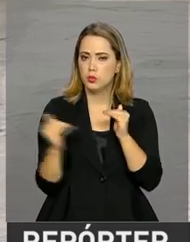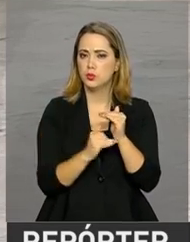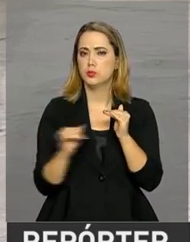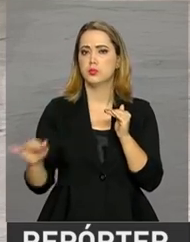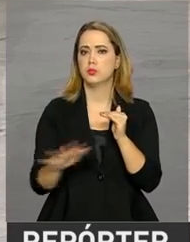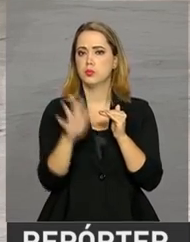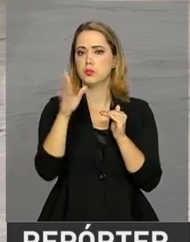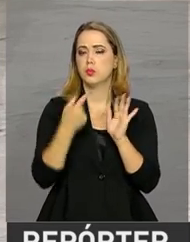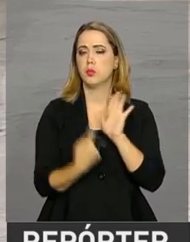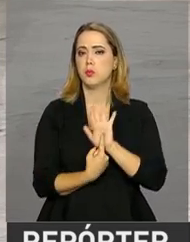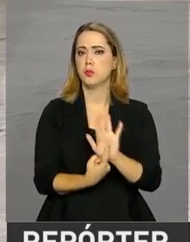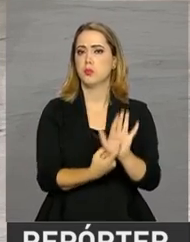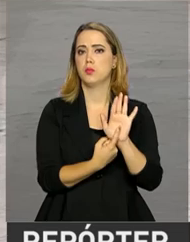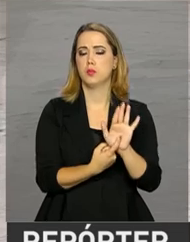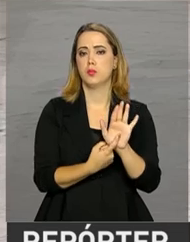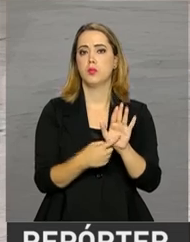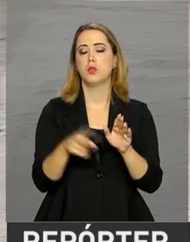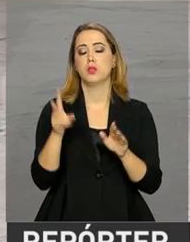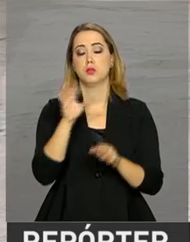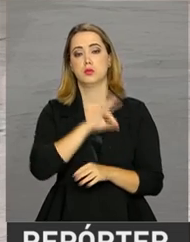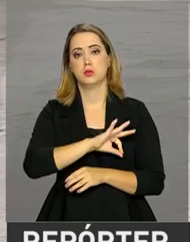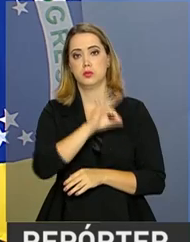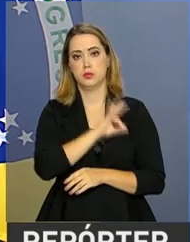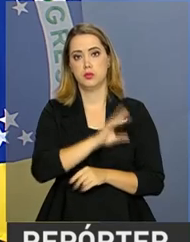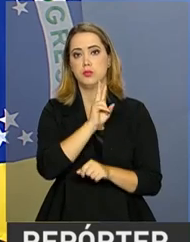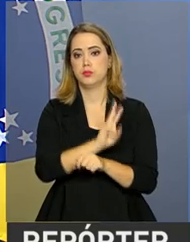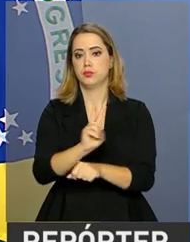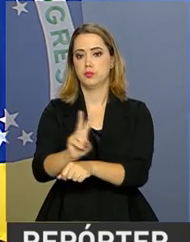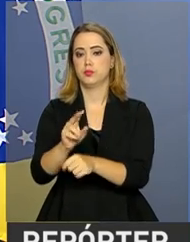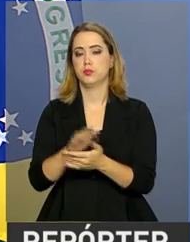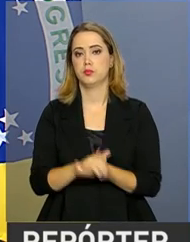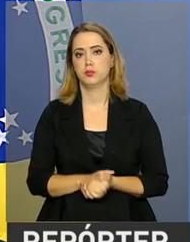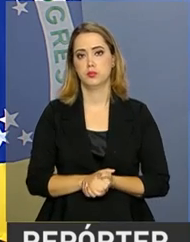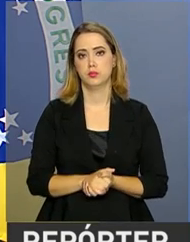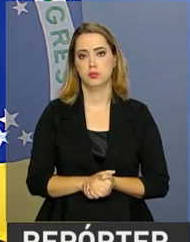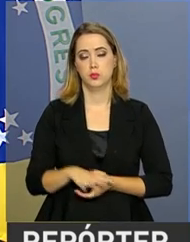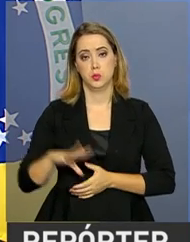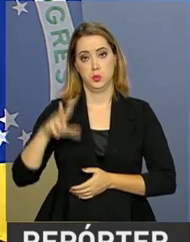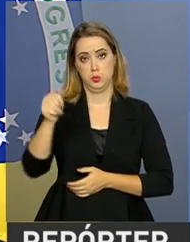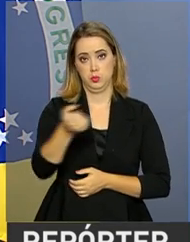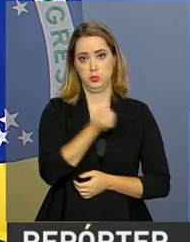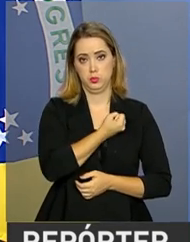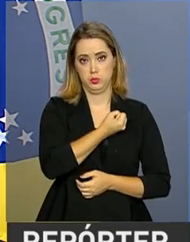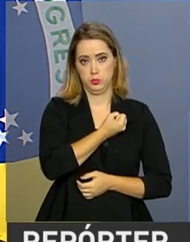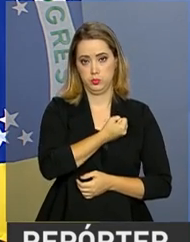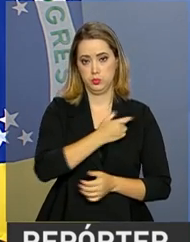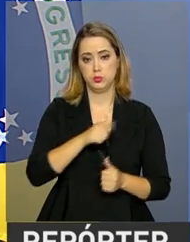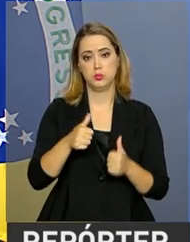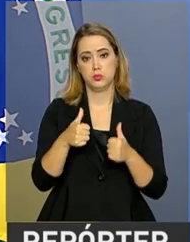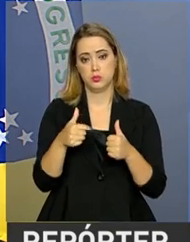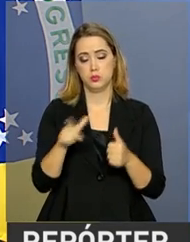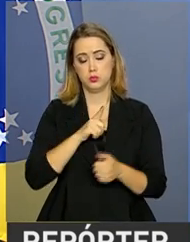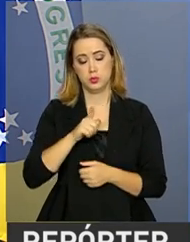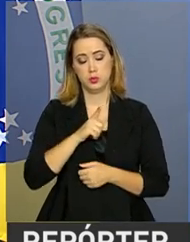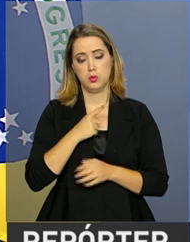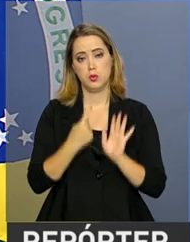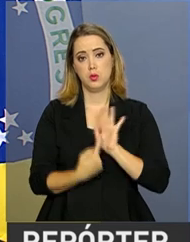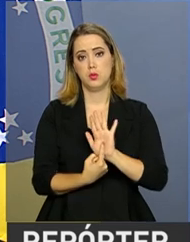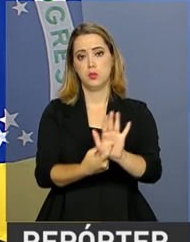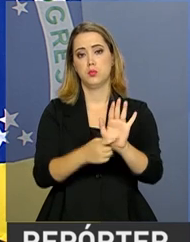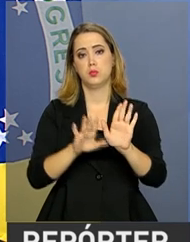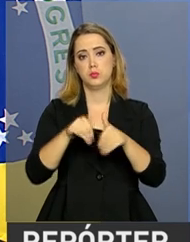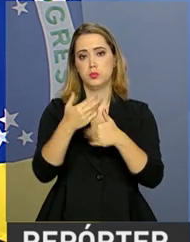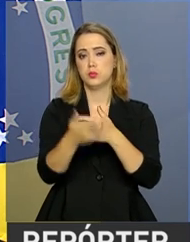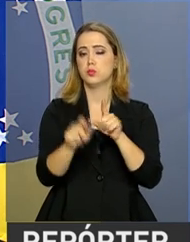que a renda dos brasileiros está protegida todos os dados disponíveis indicam que nos próximos